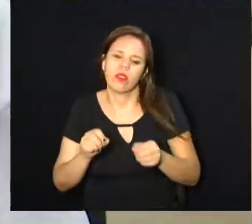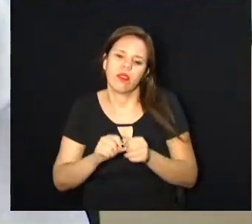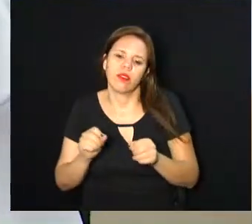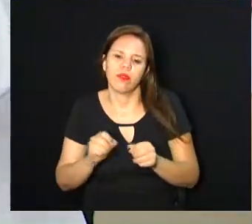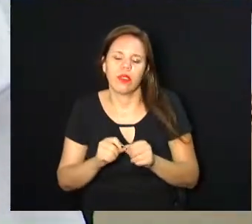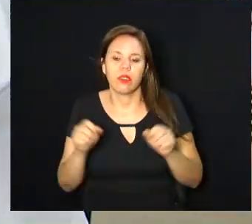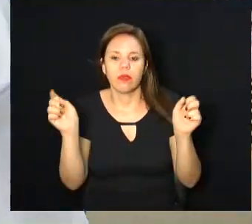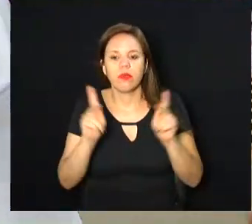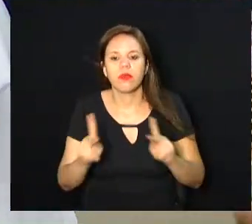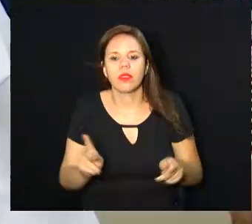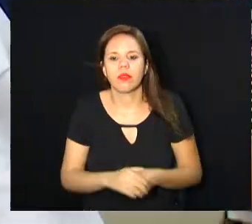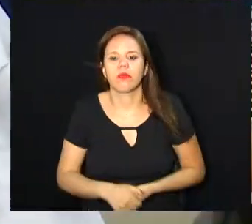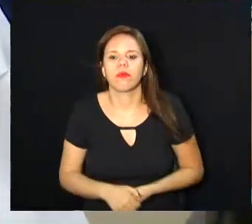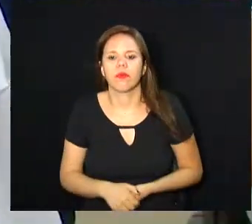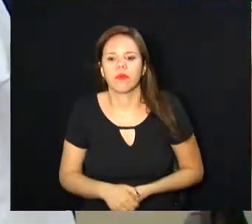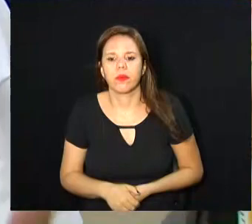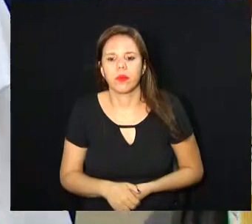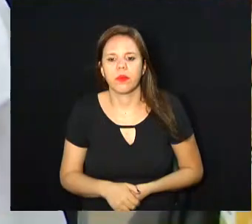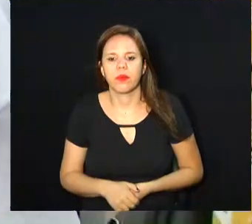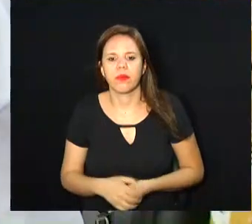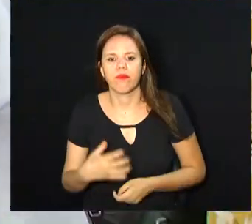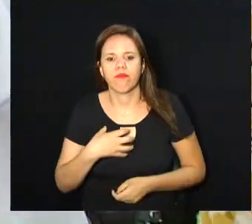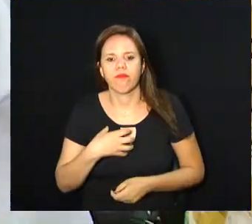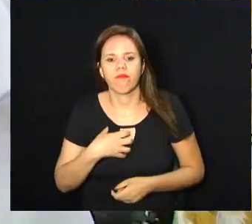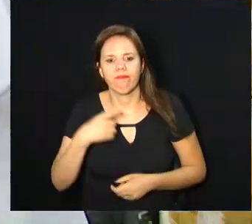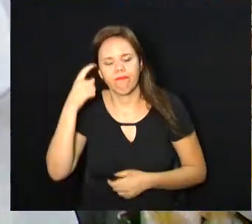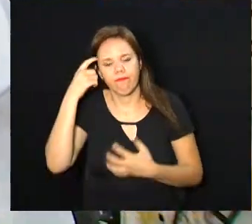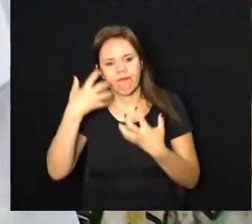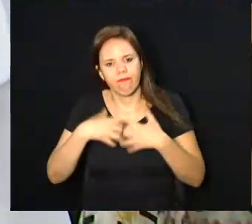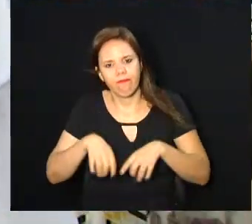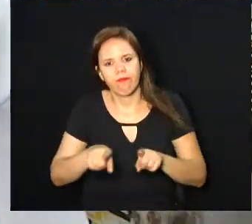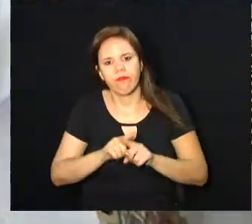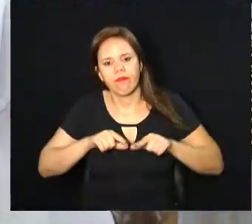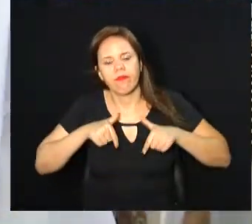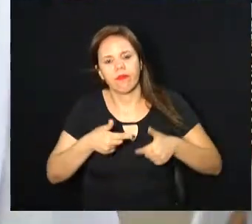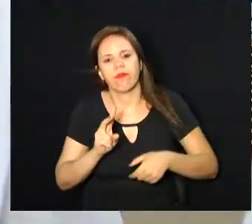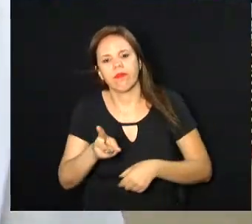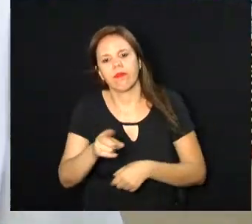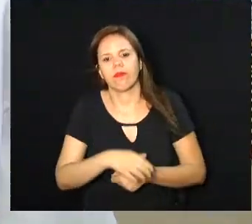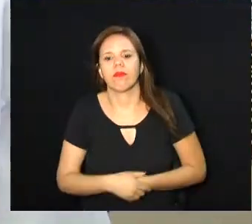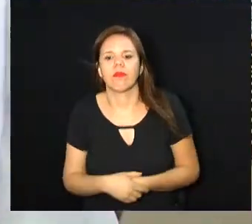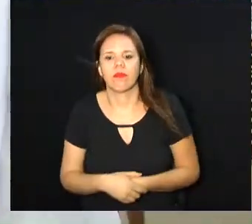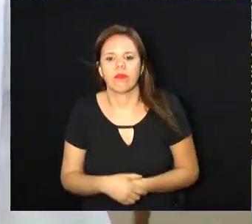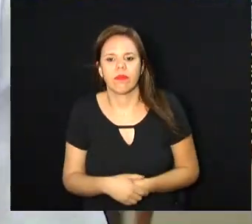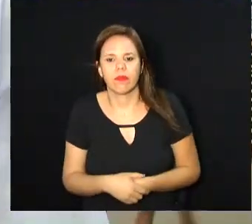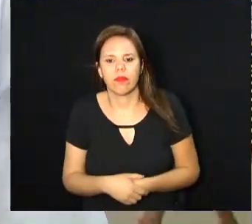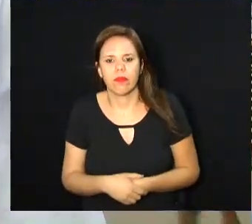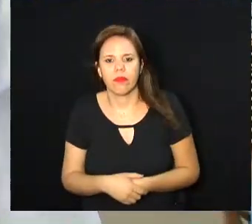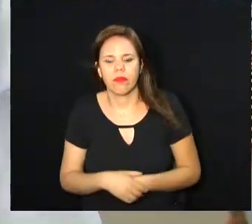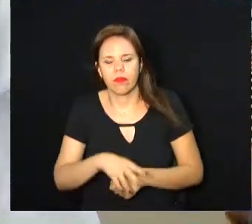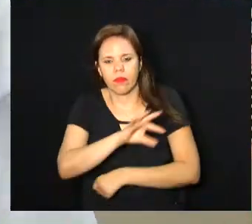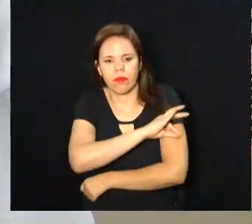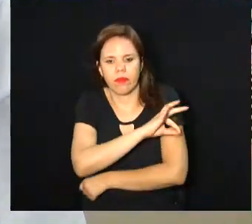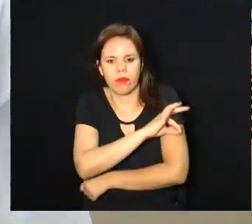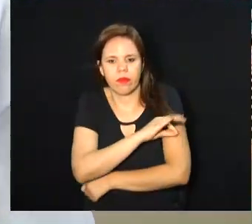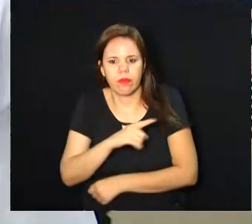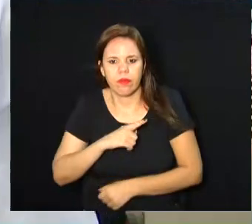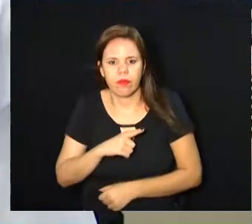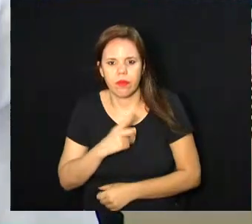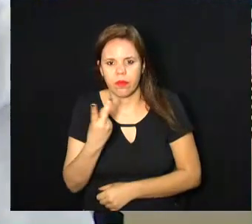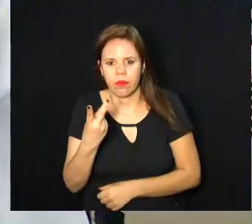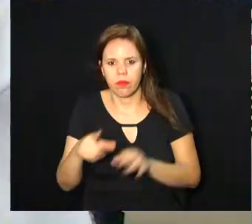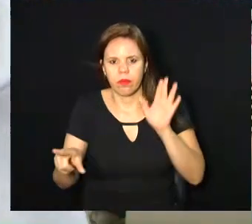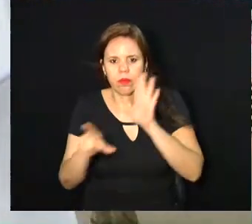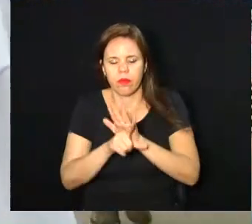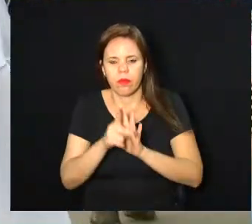para a paz. Mais do que sentimentos e pensamentos, é preciso ações diárias, né? A prefeitura tem hoje 2 leis,